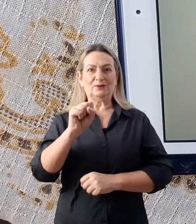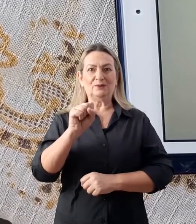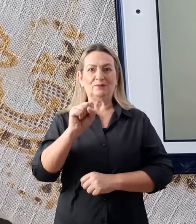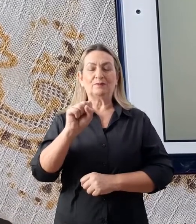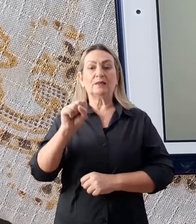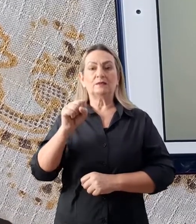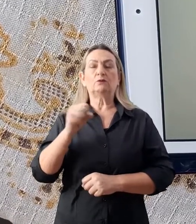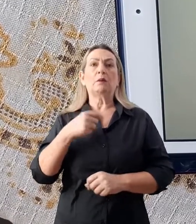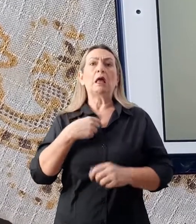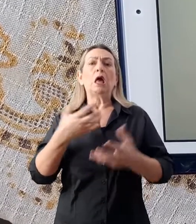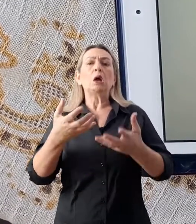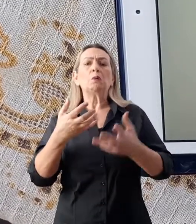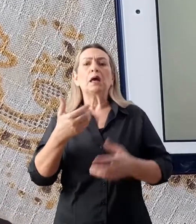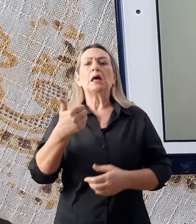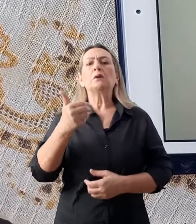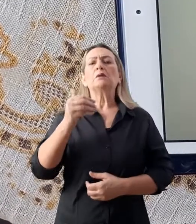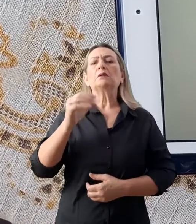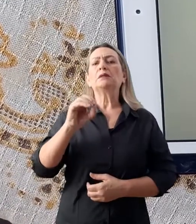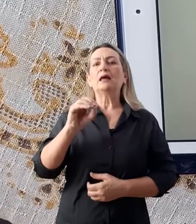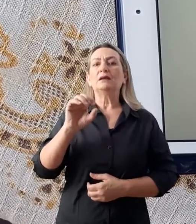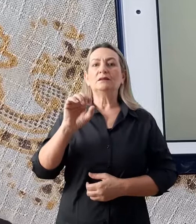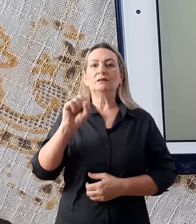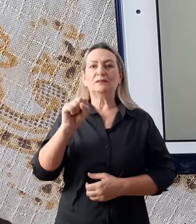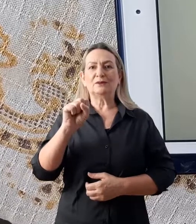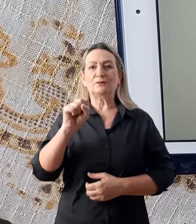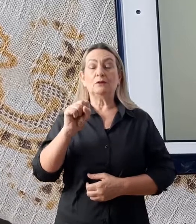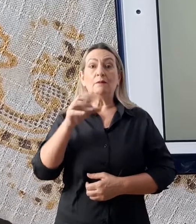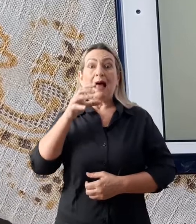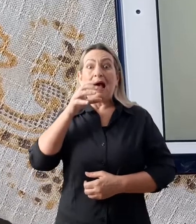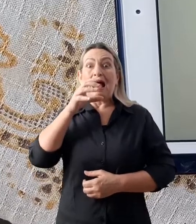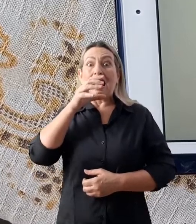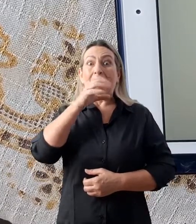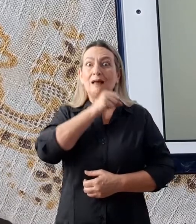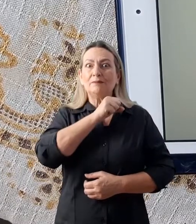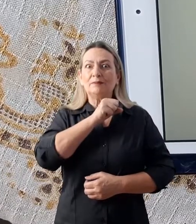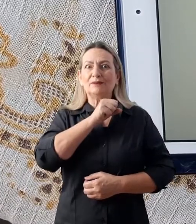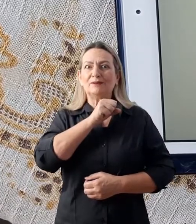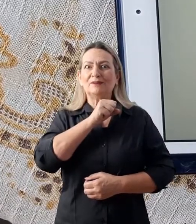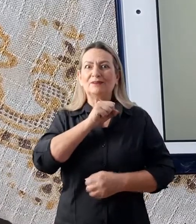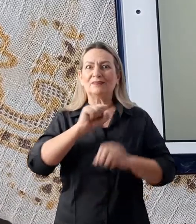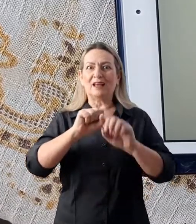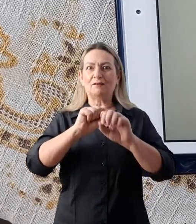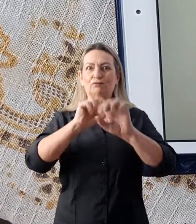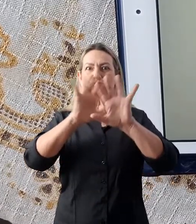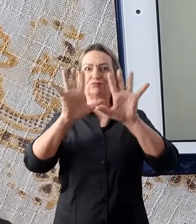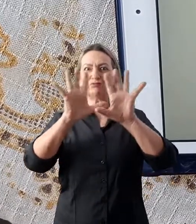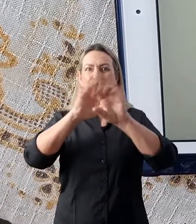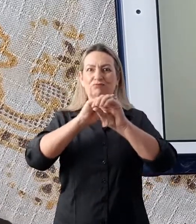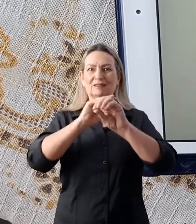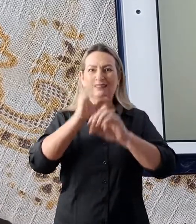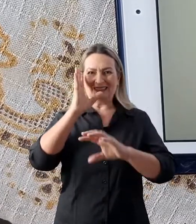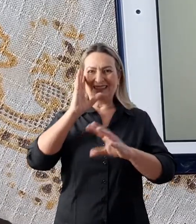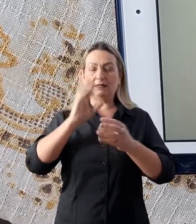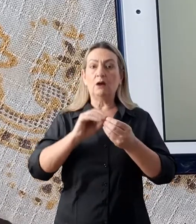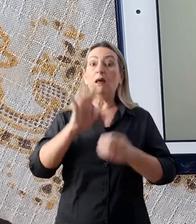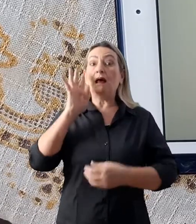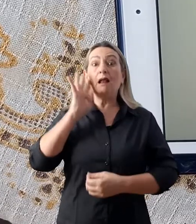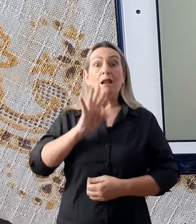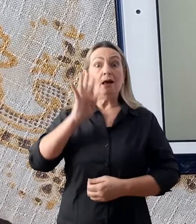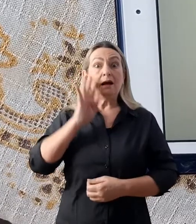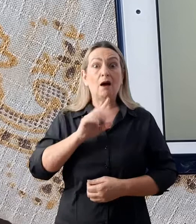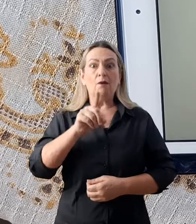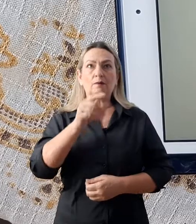Mas, se eu quiser de 10 segundos, ele vai deixar ainda mais rápido a transição. Então isso é muito legal caso você